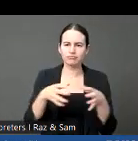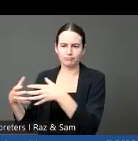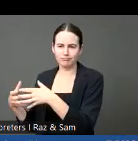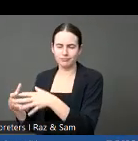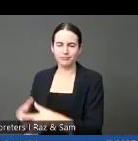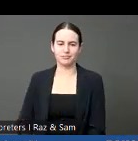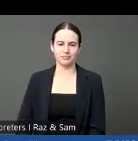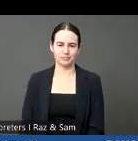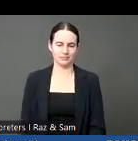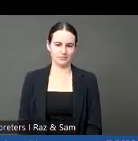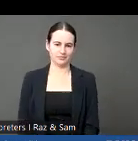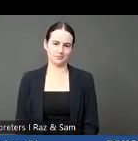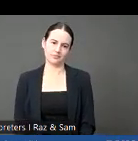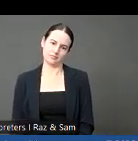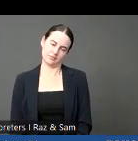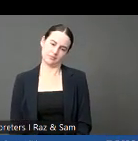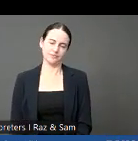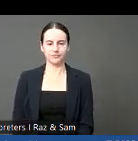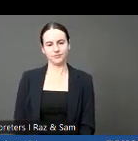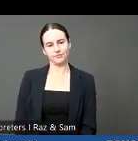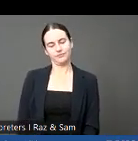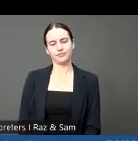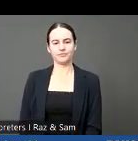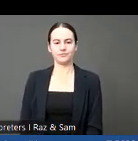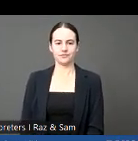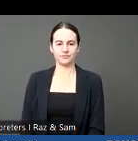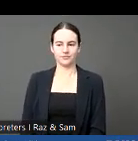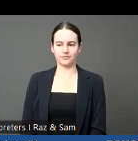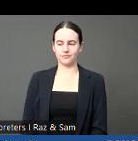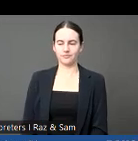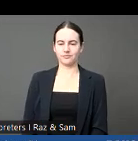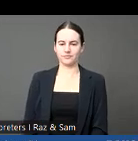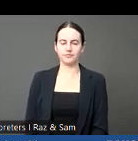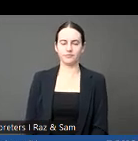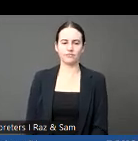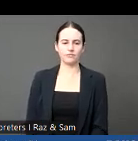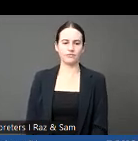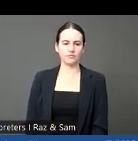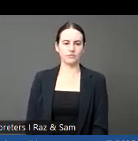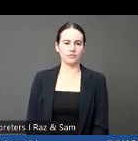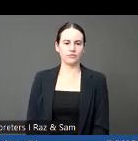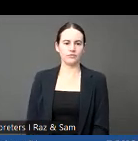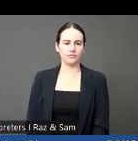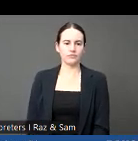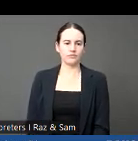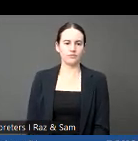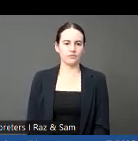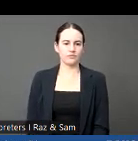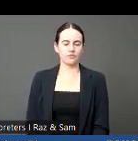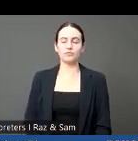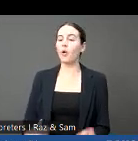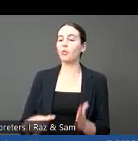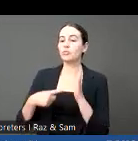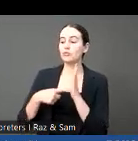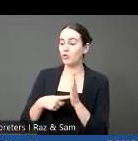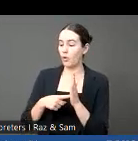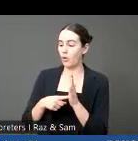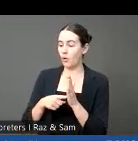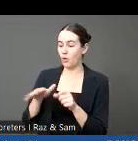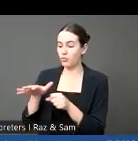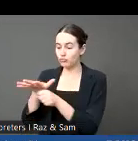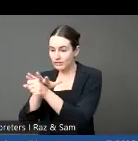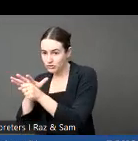de doenças, nós temos, então, essa tabela macro que mostra onde a região e cada um dos países